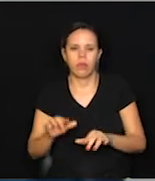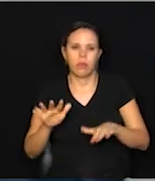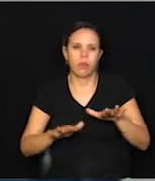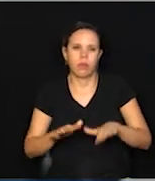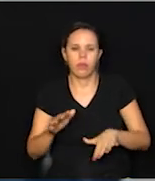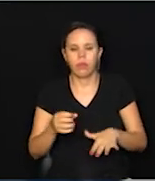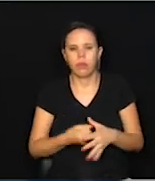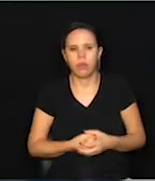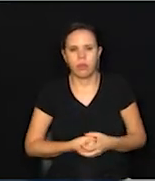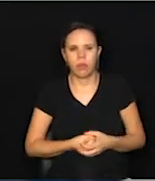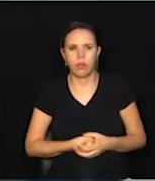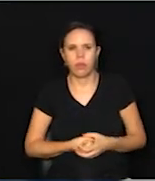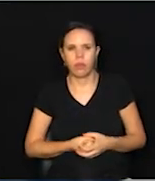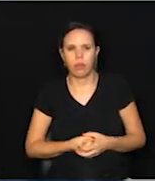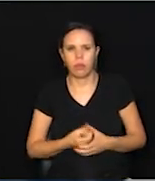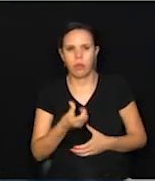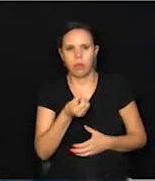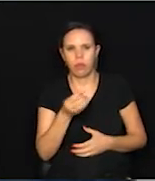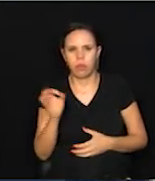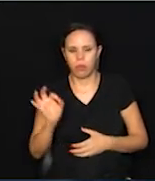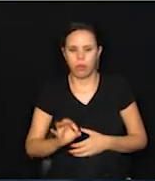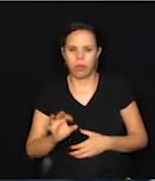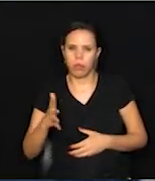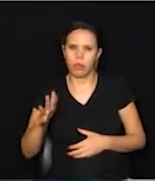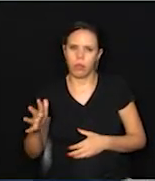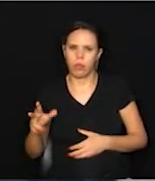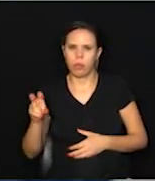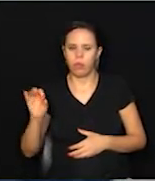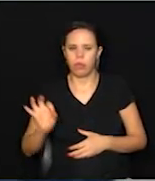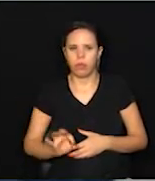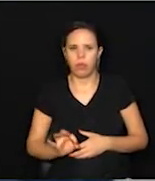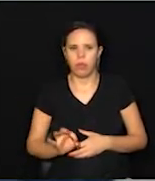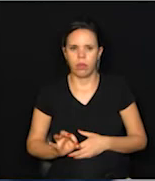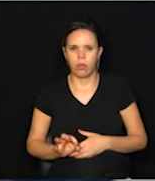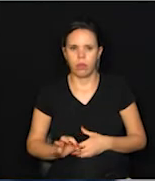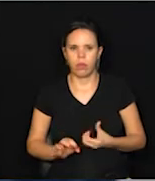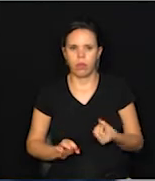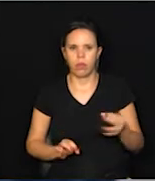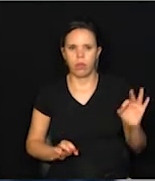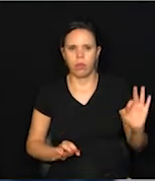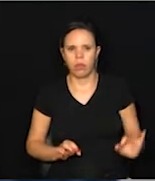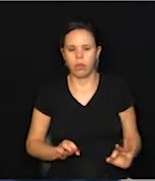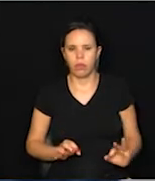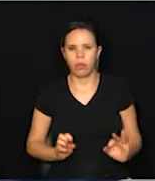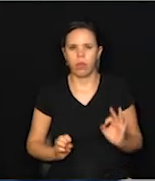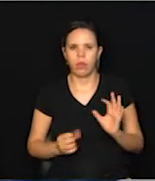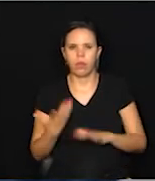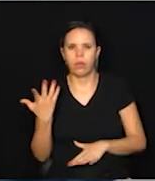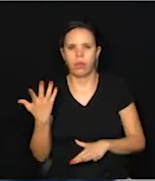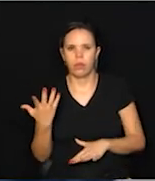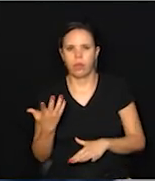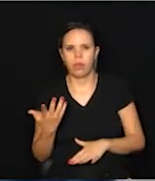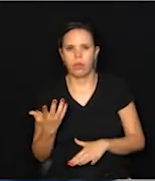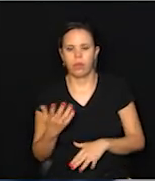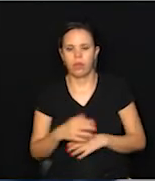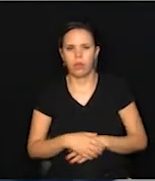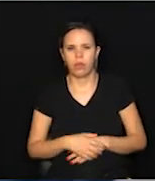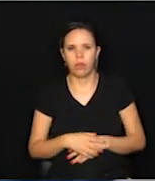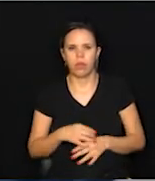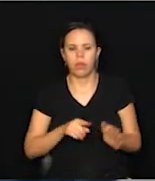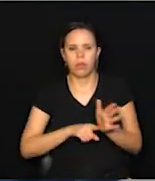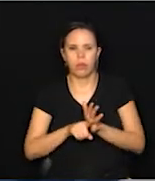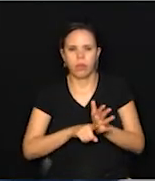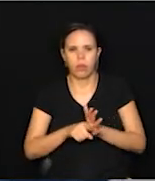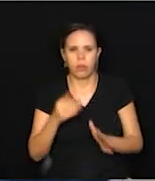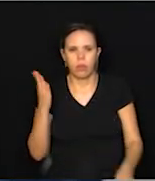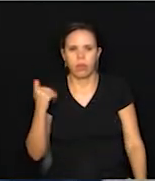com certeza em torno de 60%, 50%, entre 50% e 60% ocorre. Tem estudos que nós vamos saber